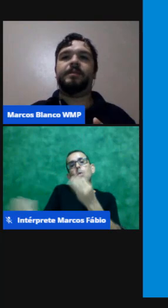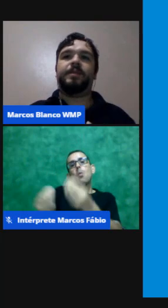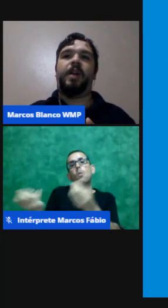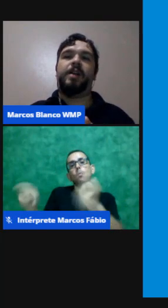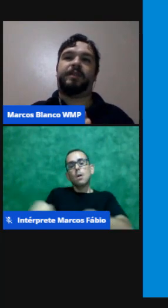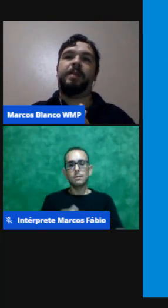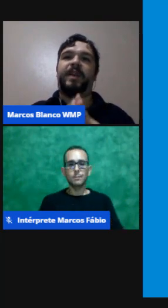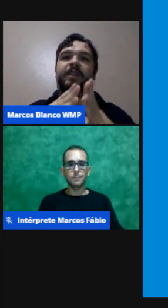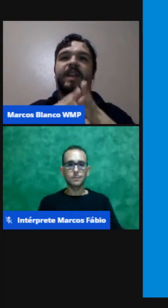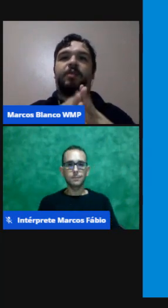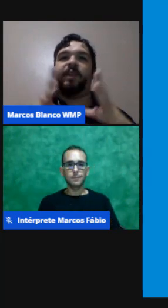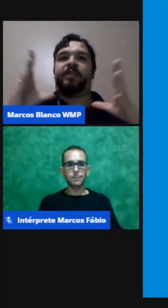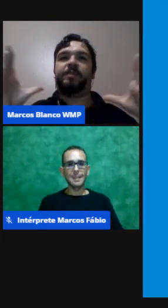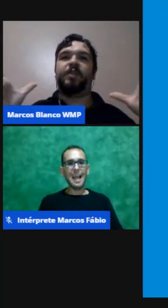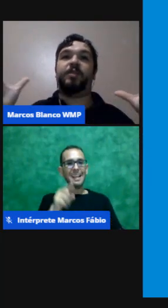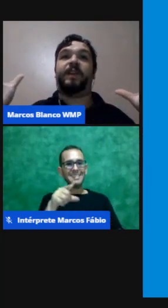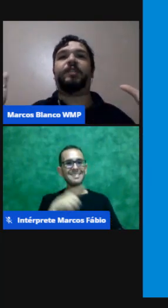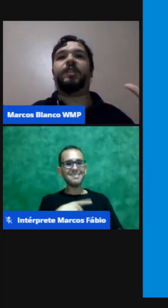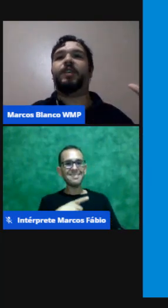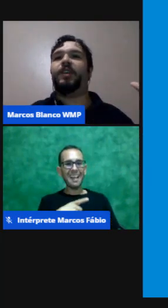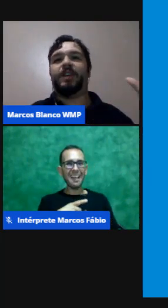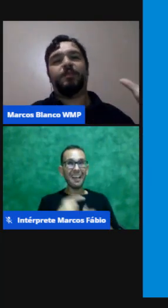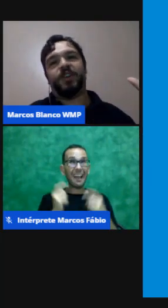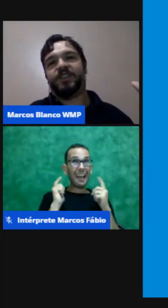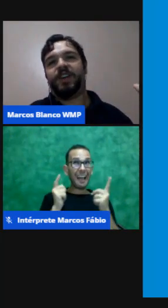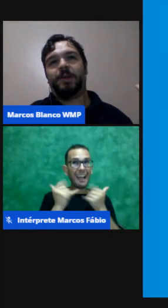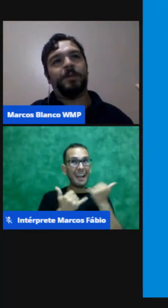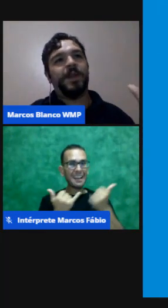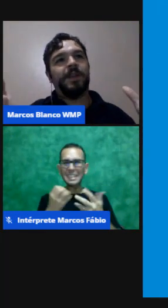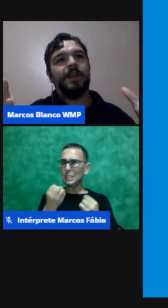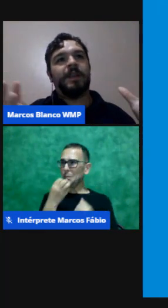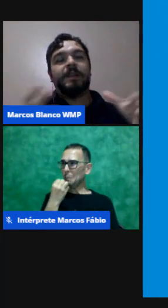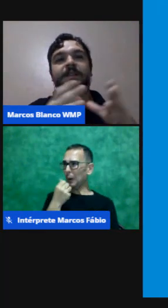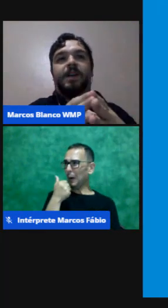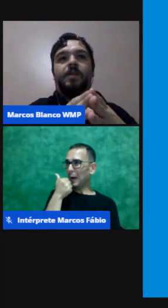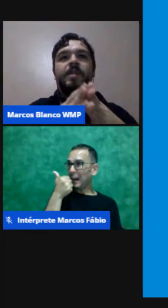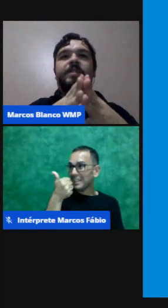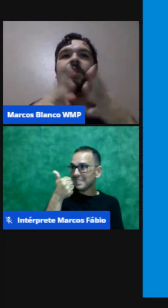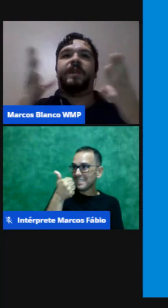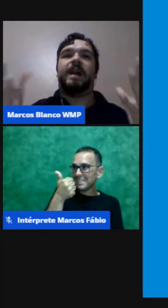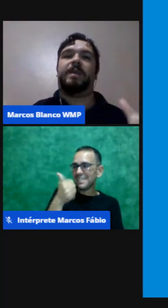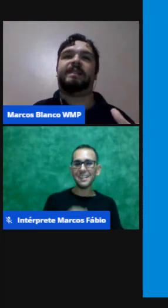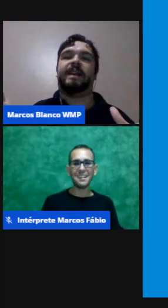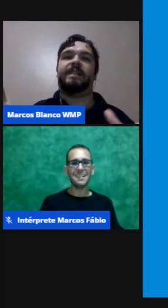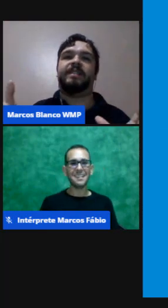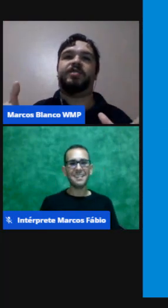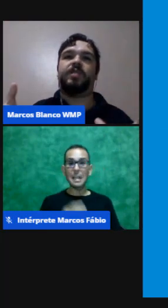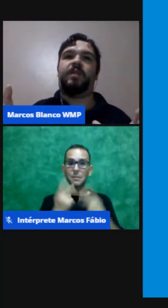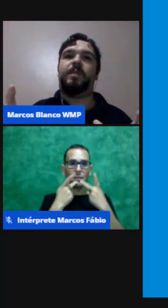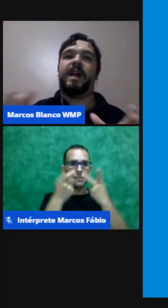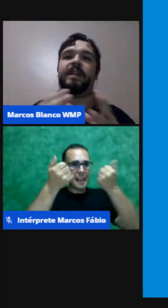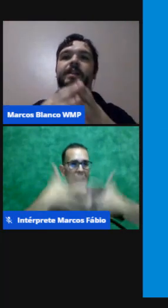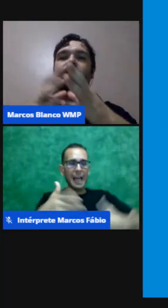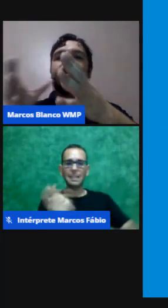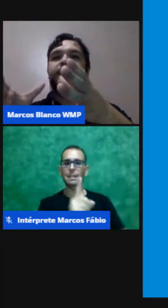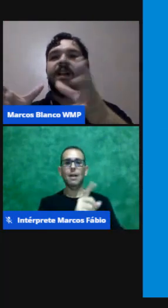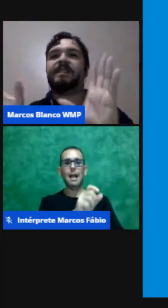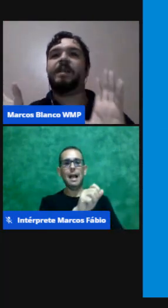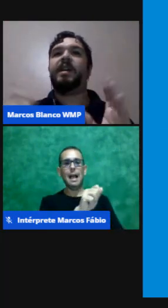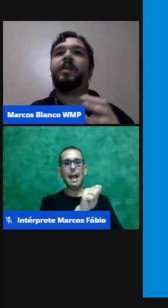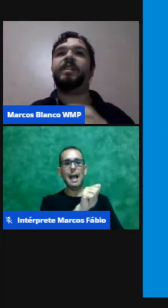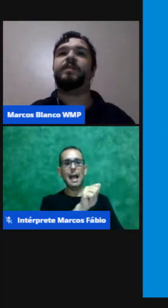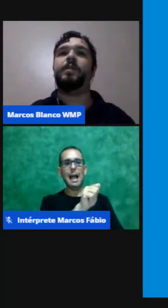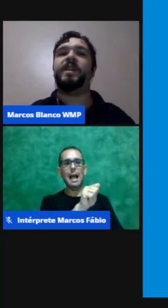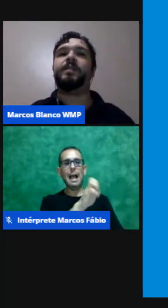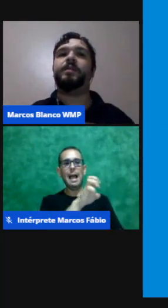E aqui, eu até brinco aquele momento que todo mundo faz, que bonitinho. Então, eu não vou falar mais a Aedes aegypti com a Wolbachia,